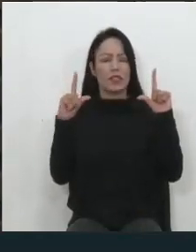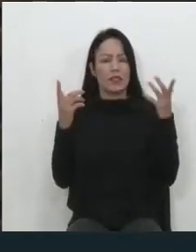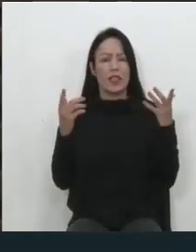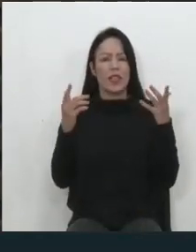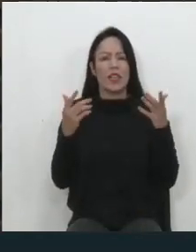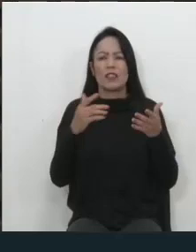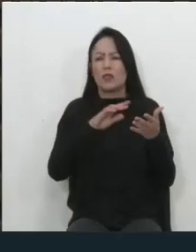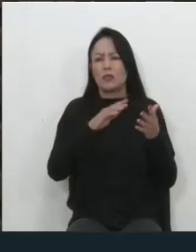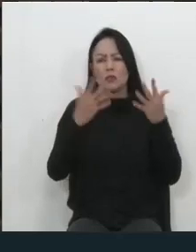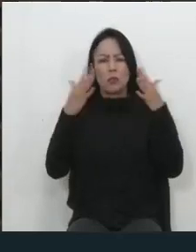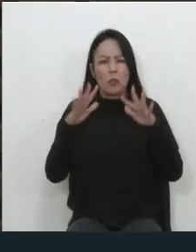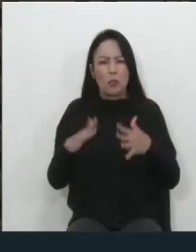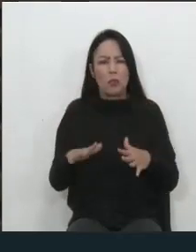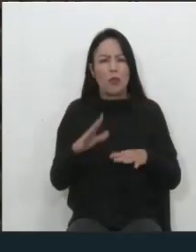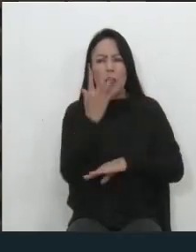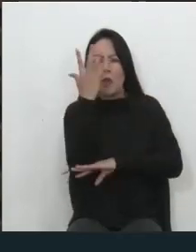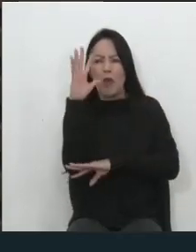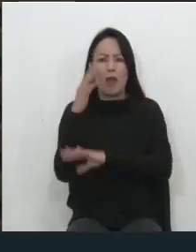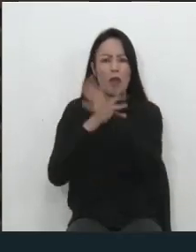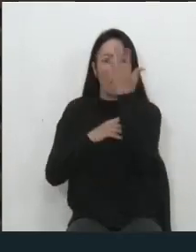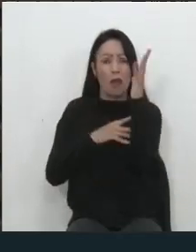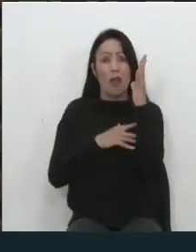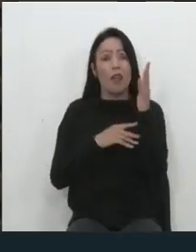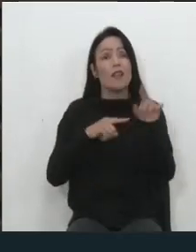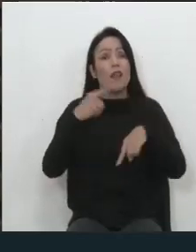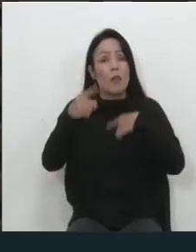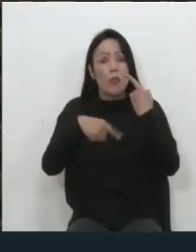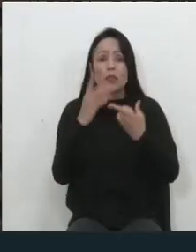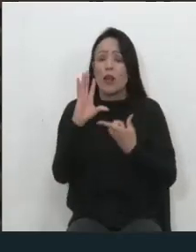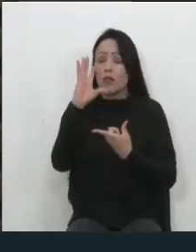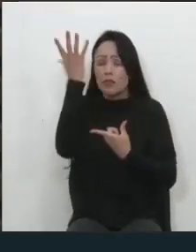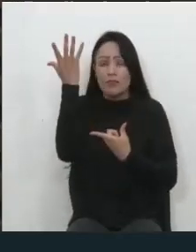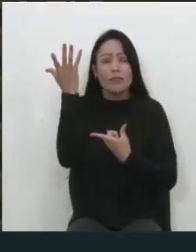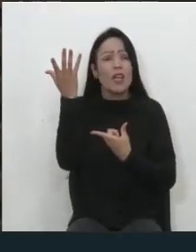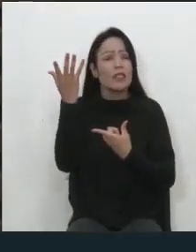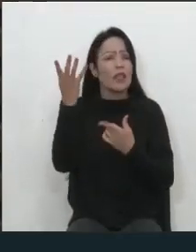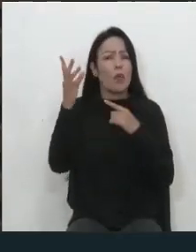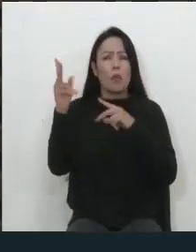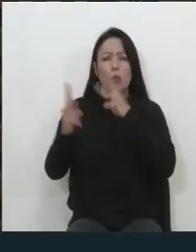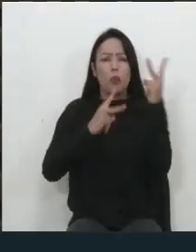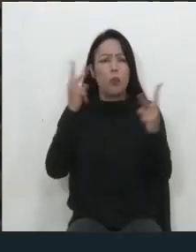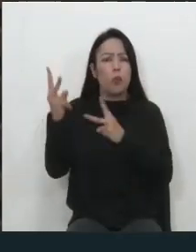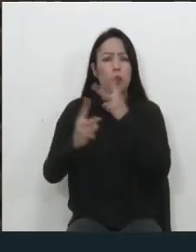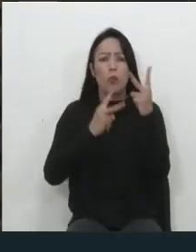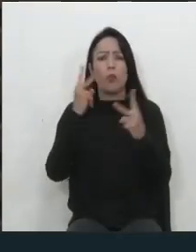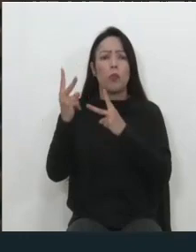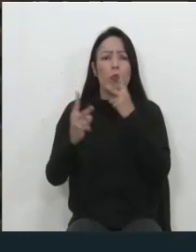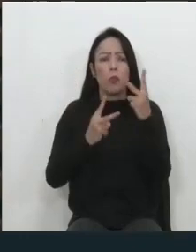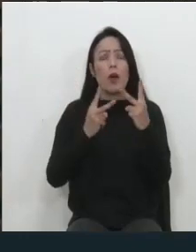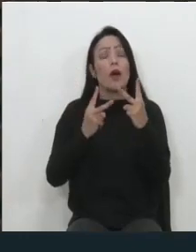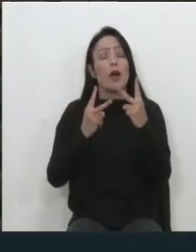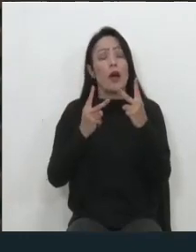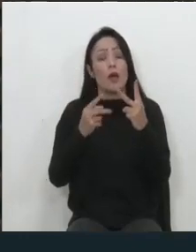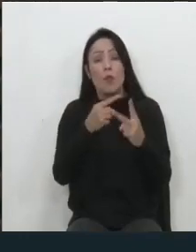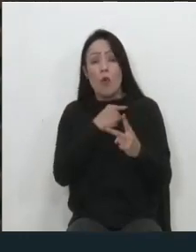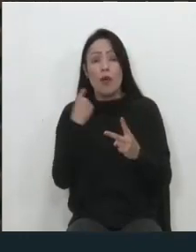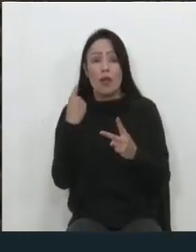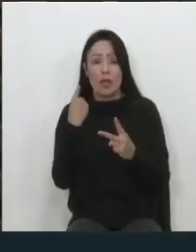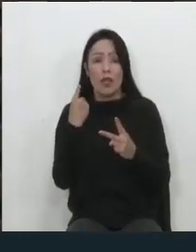esses fenômenos. Morreram 13 pessoas até agora, entre eles uma